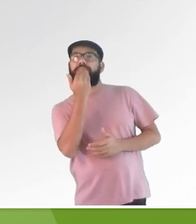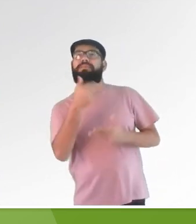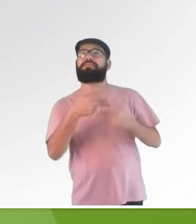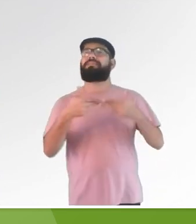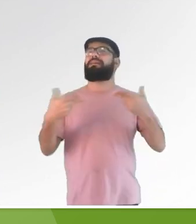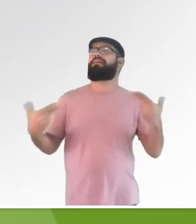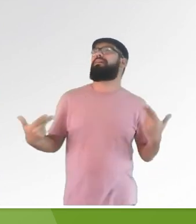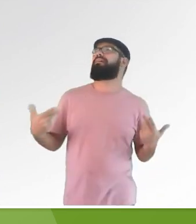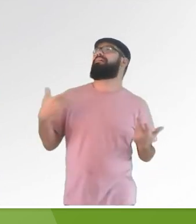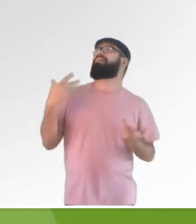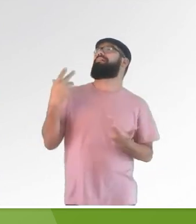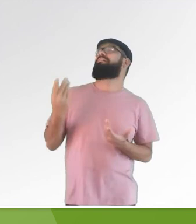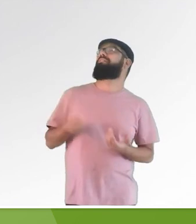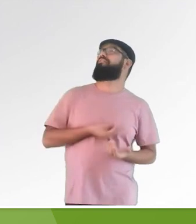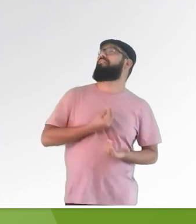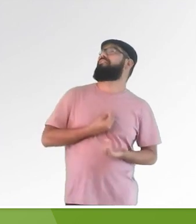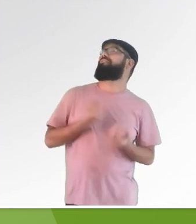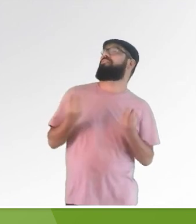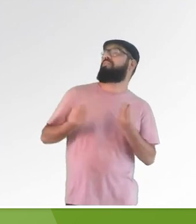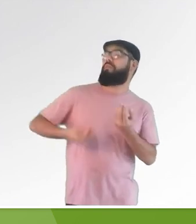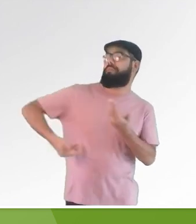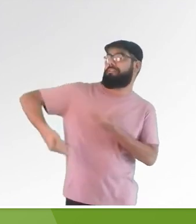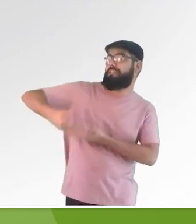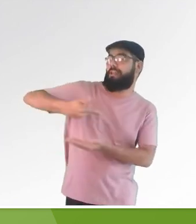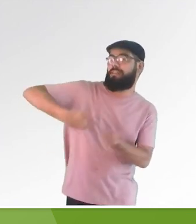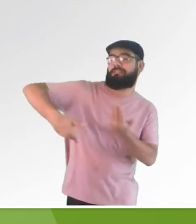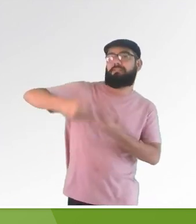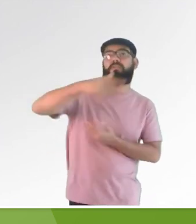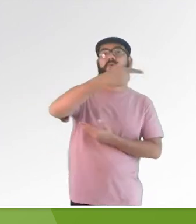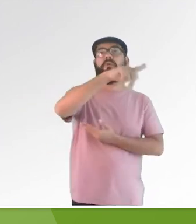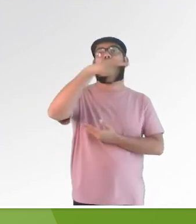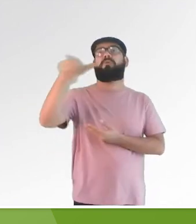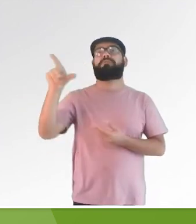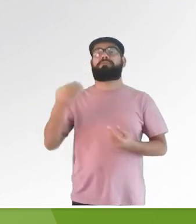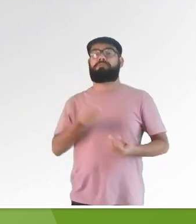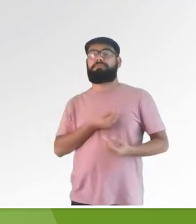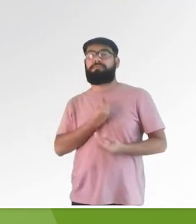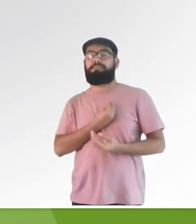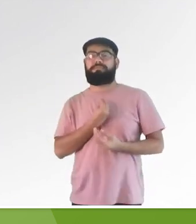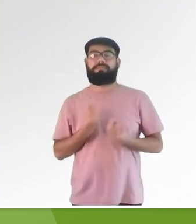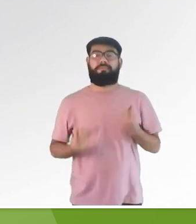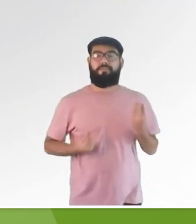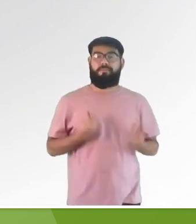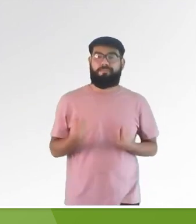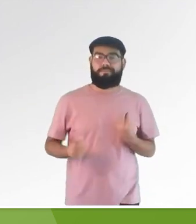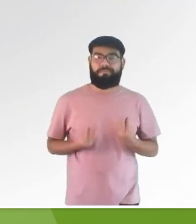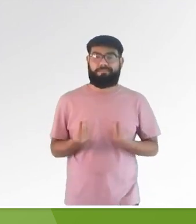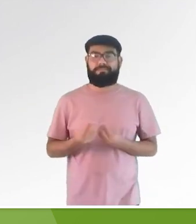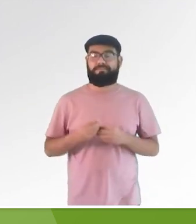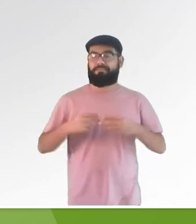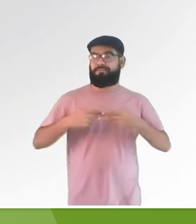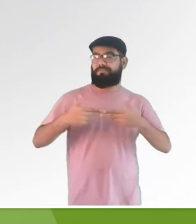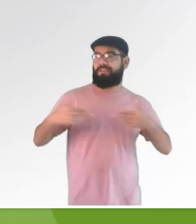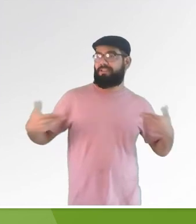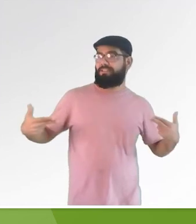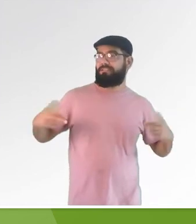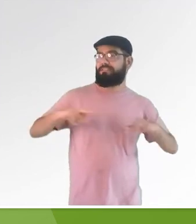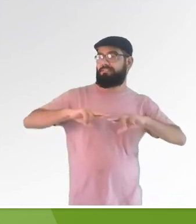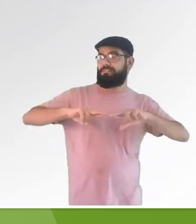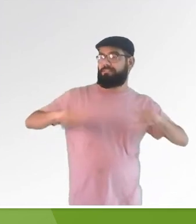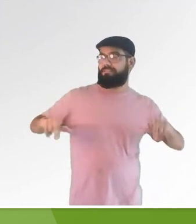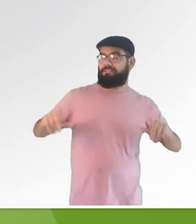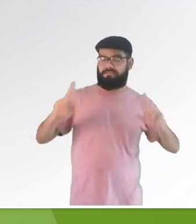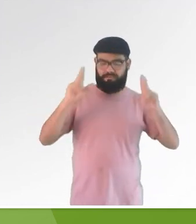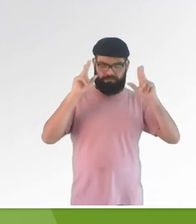como ela se relaciona com outros seres vivos, né, de espécies diferentes e com indivíduos da mesma espécie. Então,